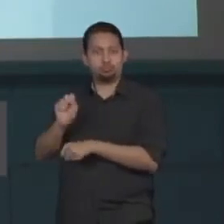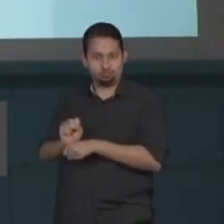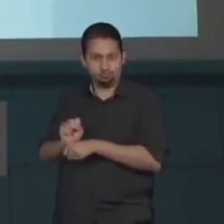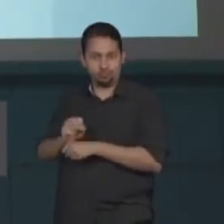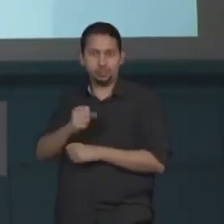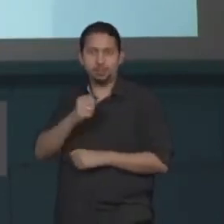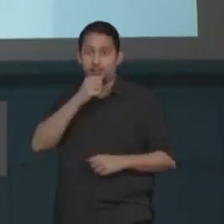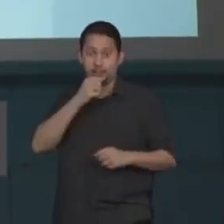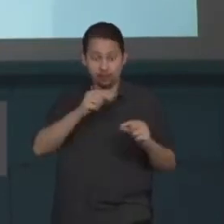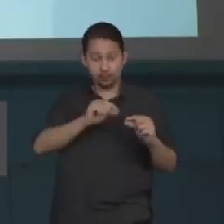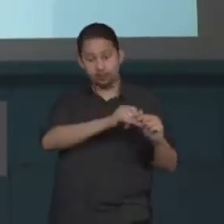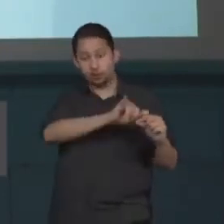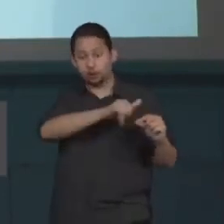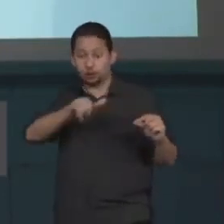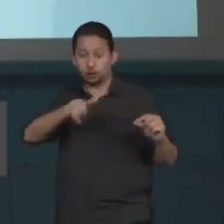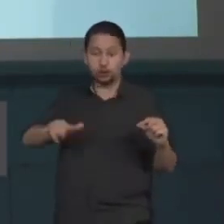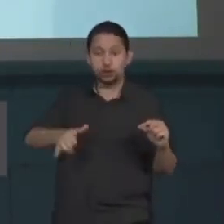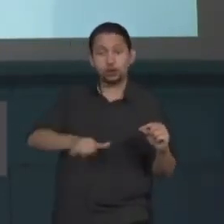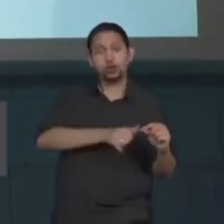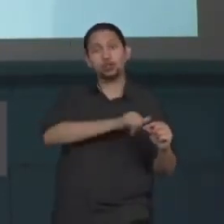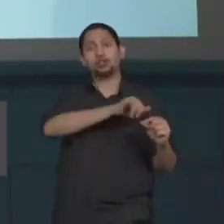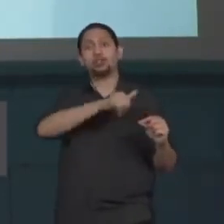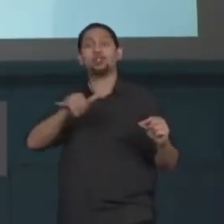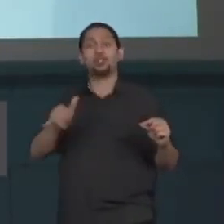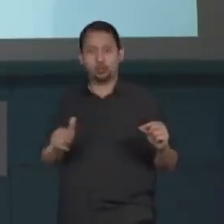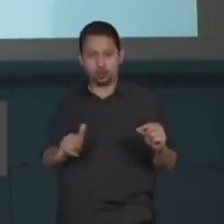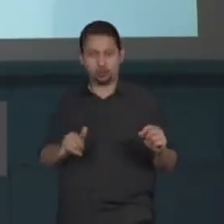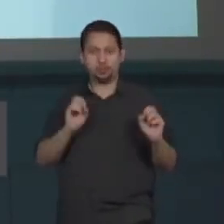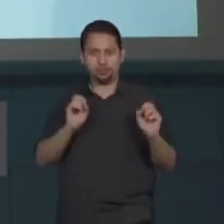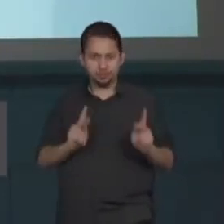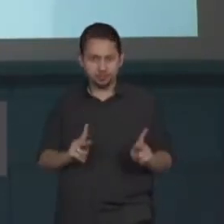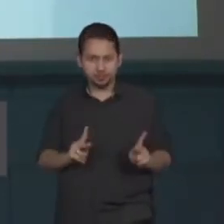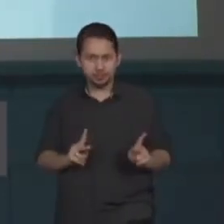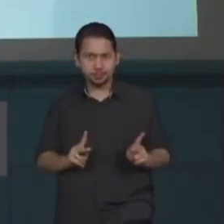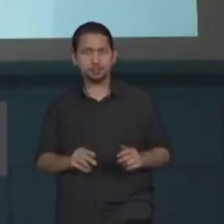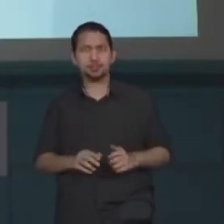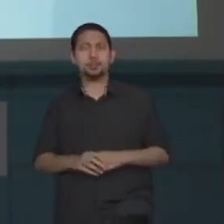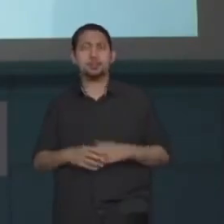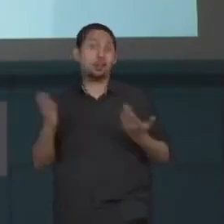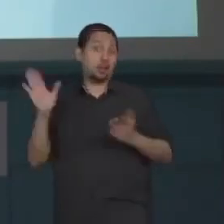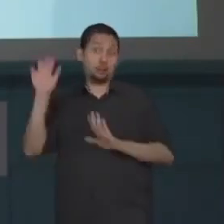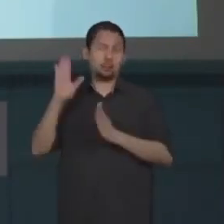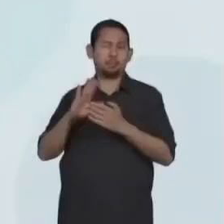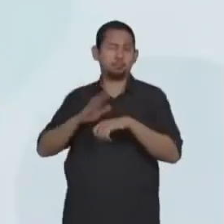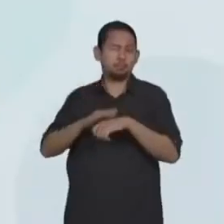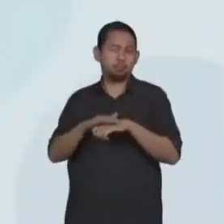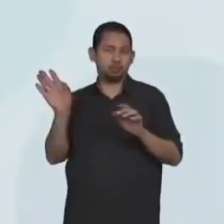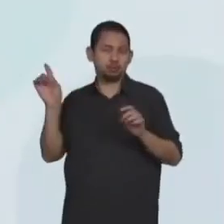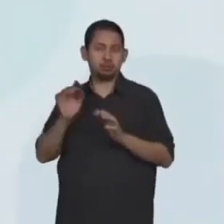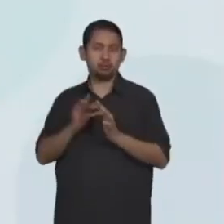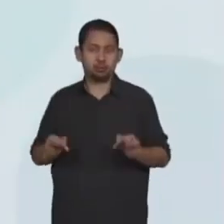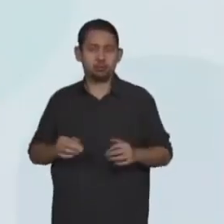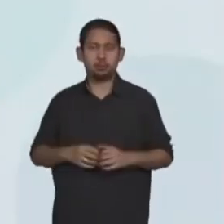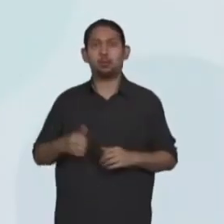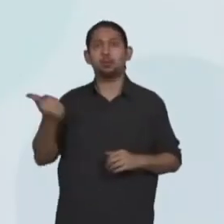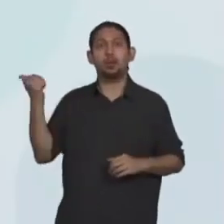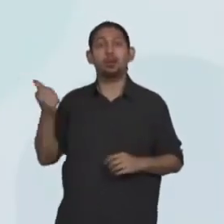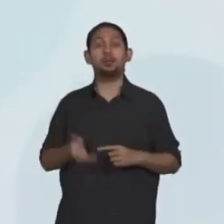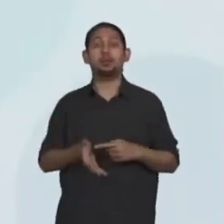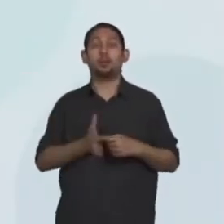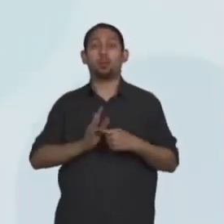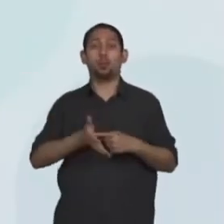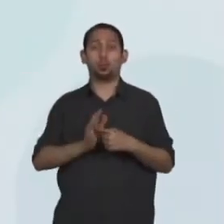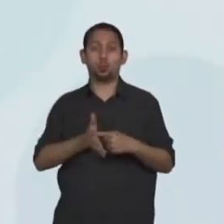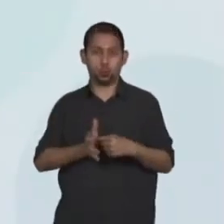elétrica vai passar por ele e vai ligar o motor, tudo bem? É assim que funciona. Esse motor de corrente contínua, eles